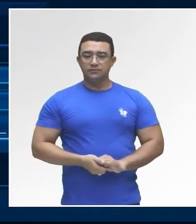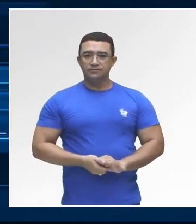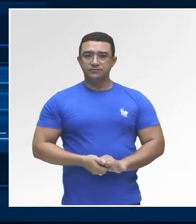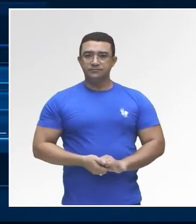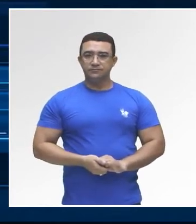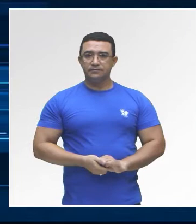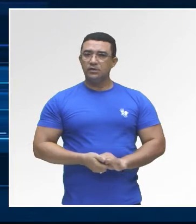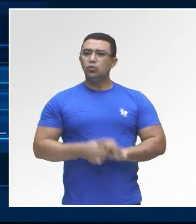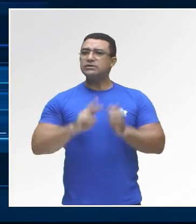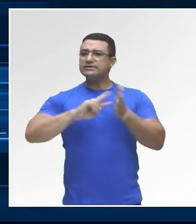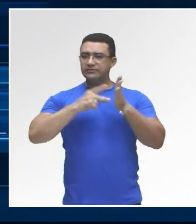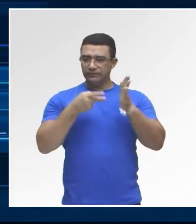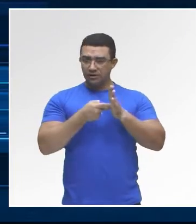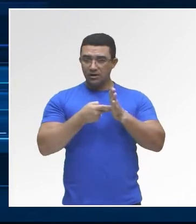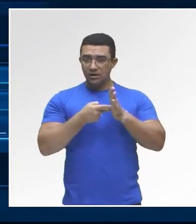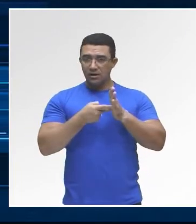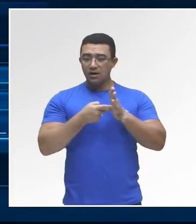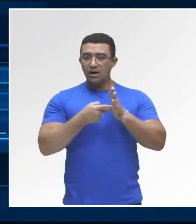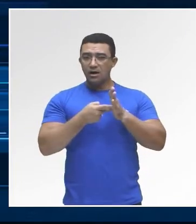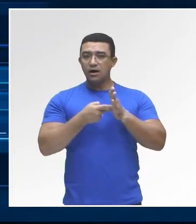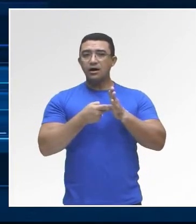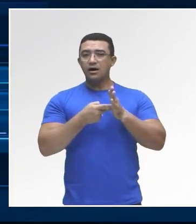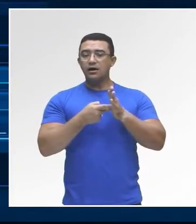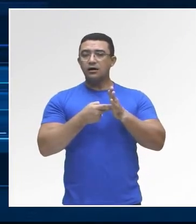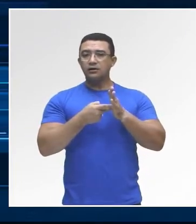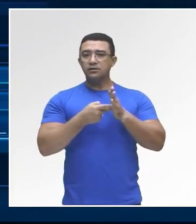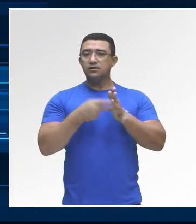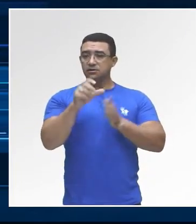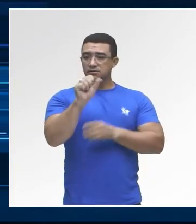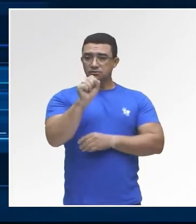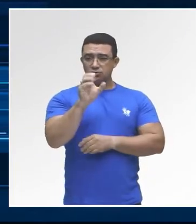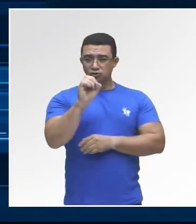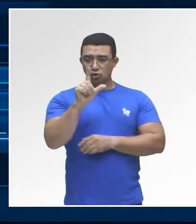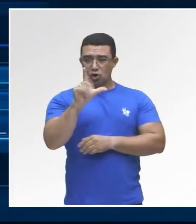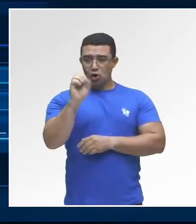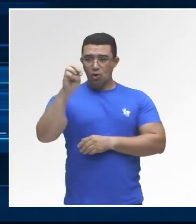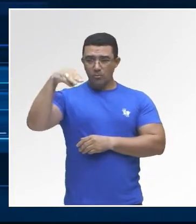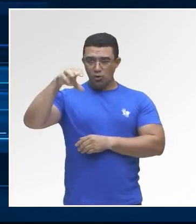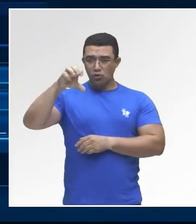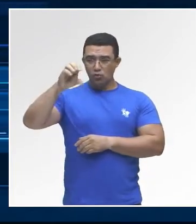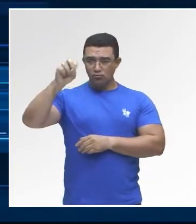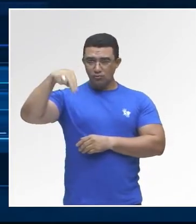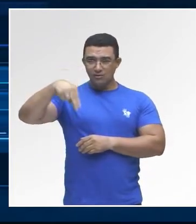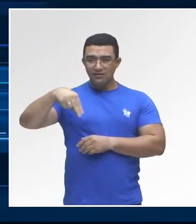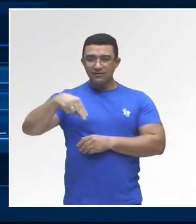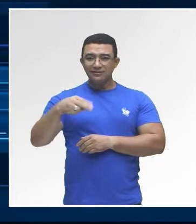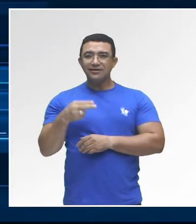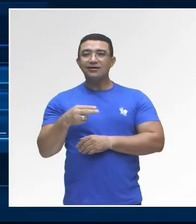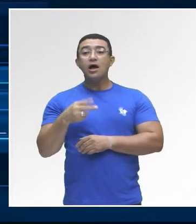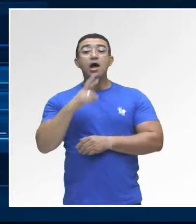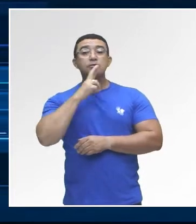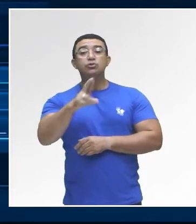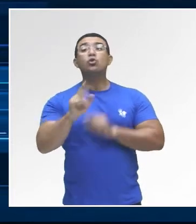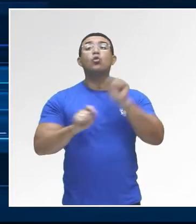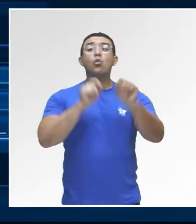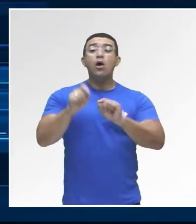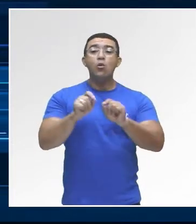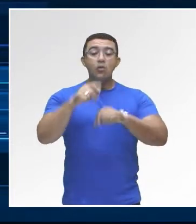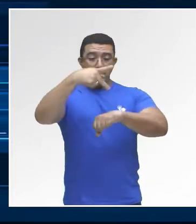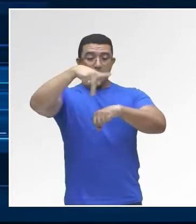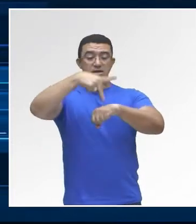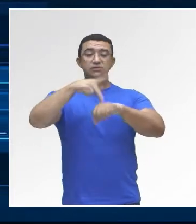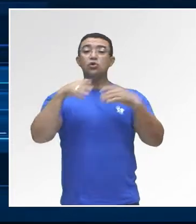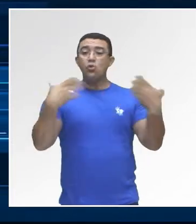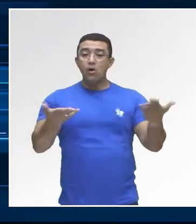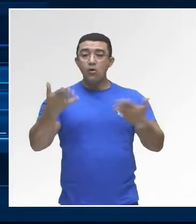Solomon? E o que ele respondeu? Acompanha aqui. I'm from South Africa. Você acompanha aqui a bandeira do país. Que país é esse?